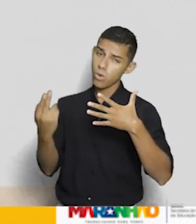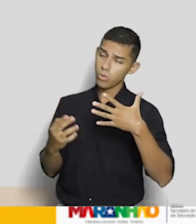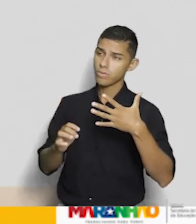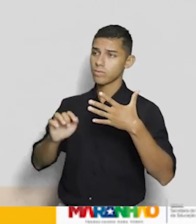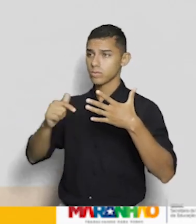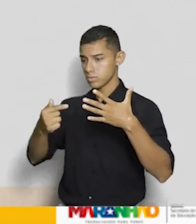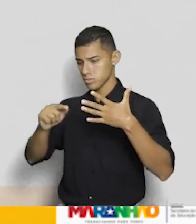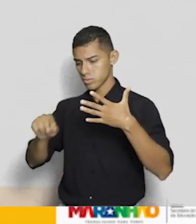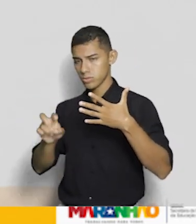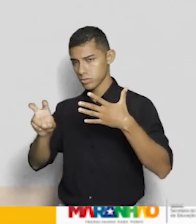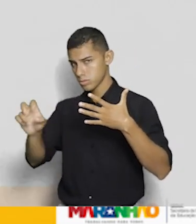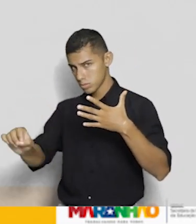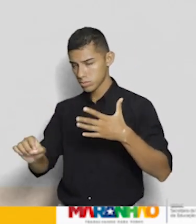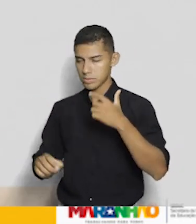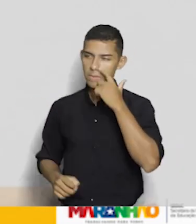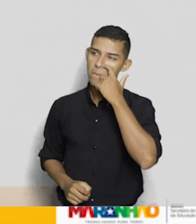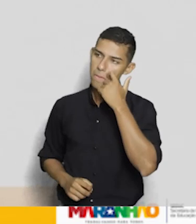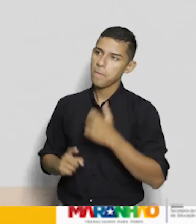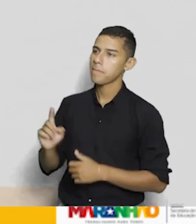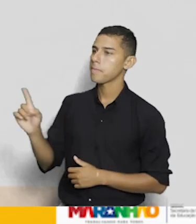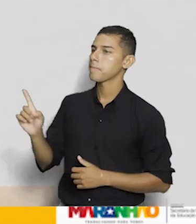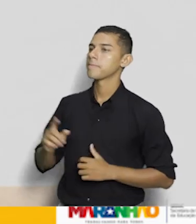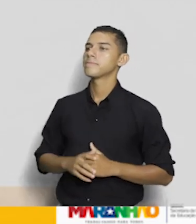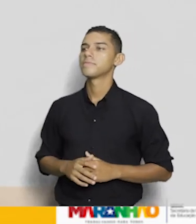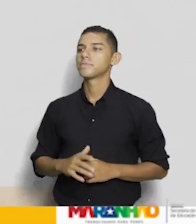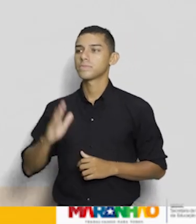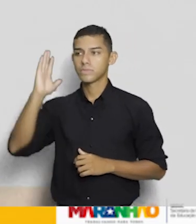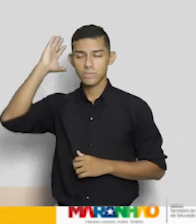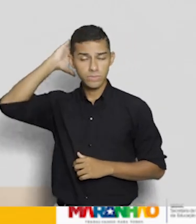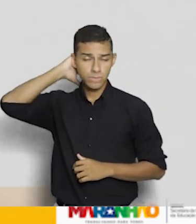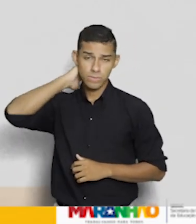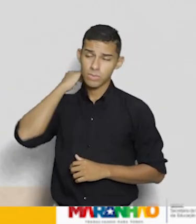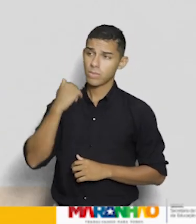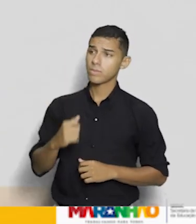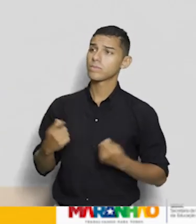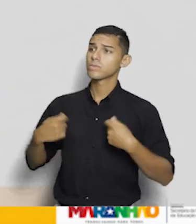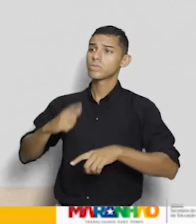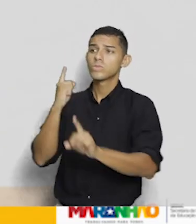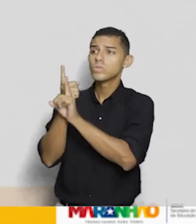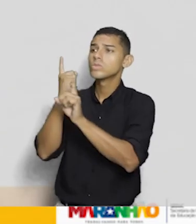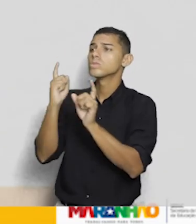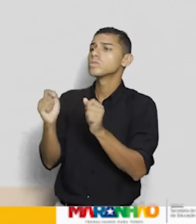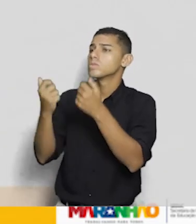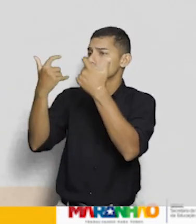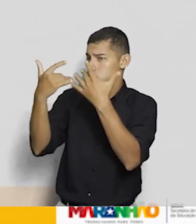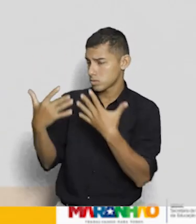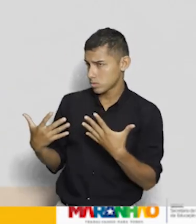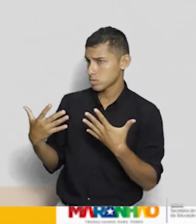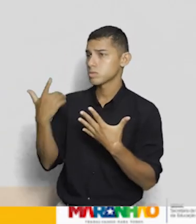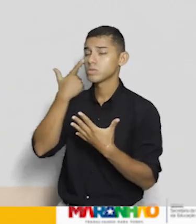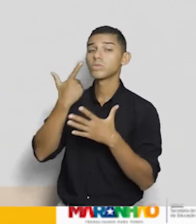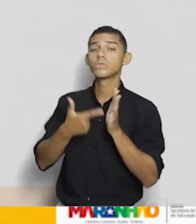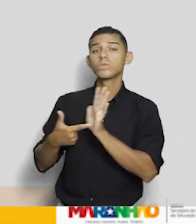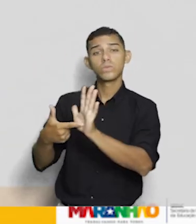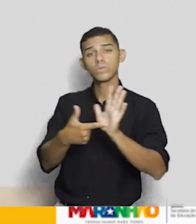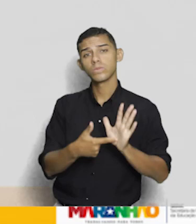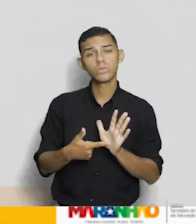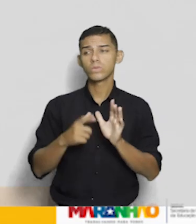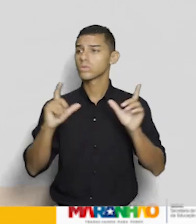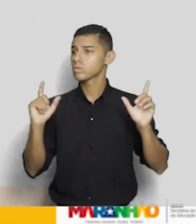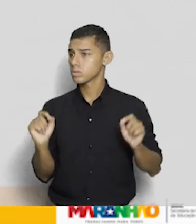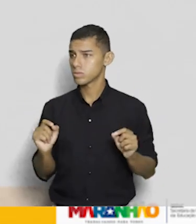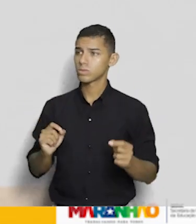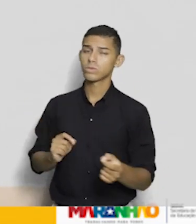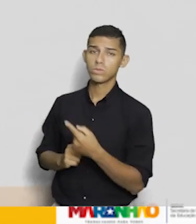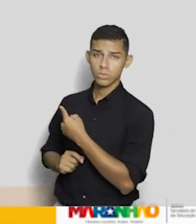7,50 certo bom a gente a questão mostrou para nós a